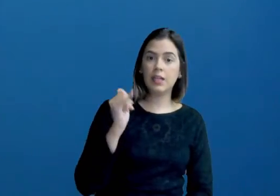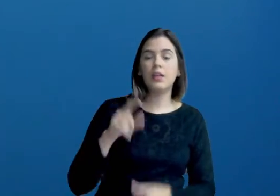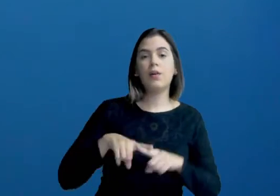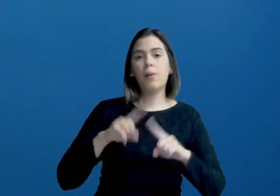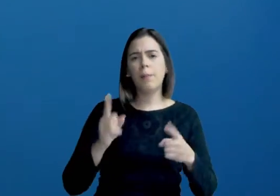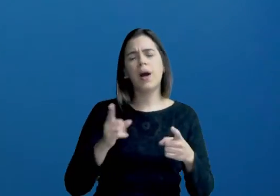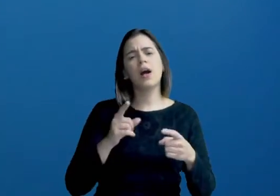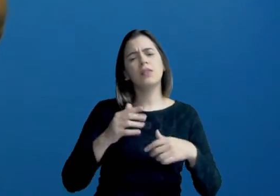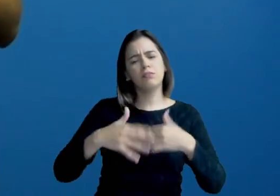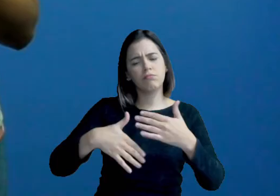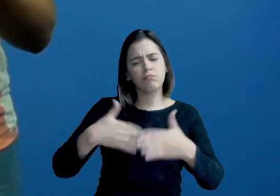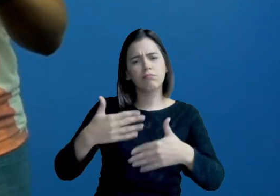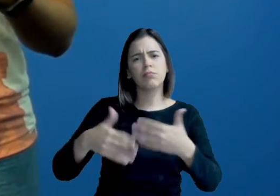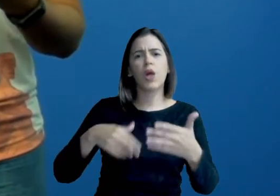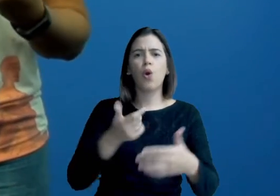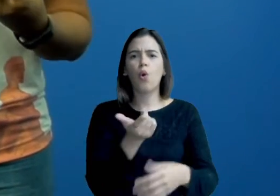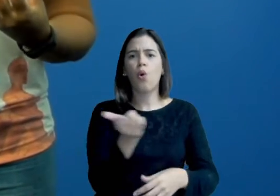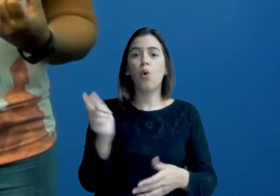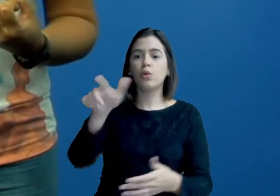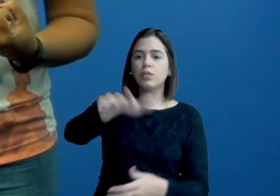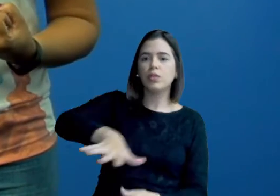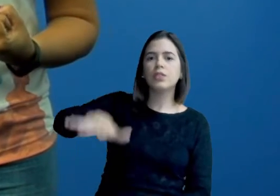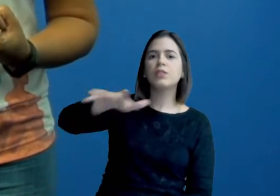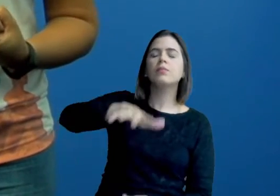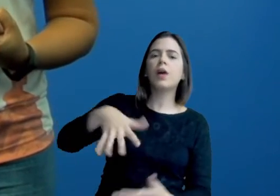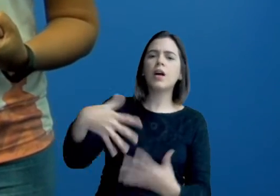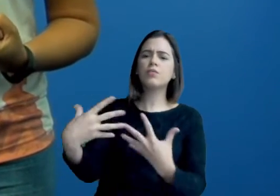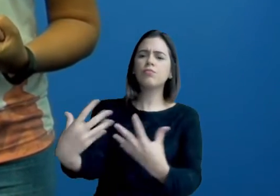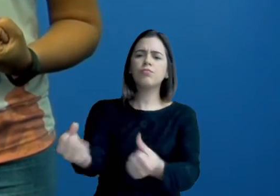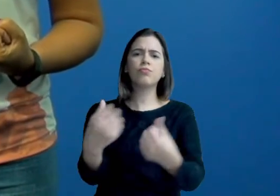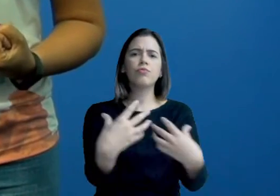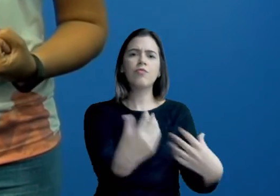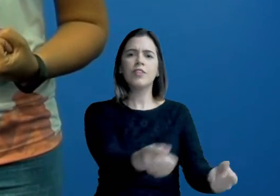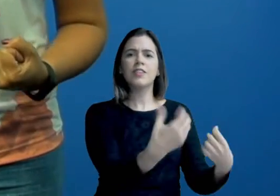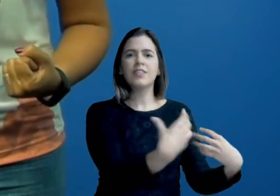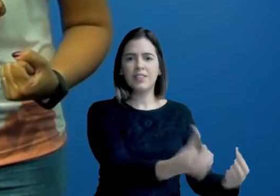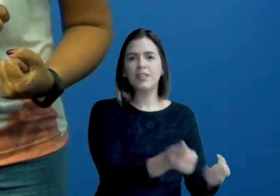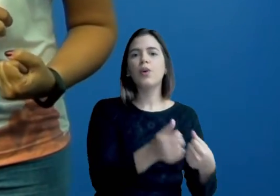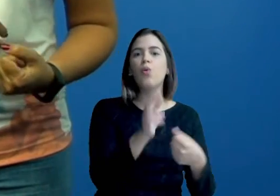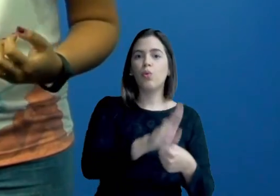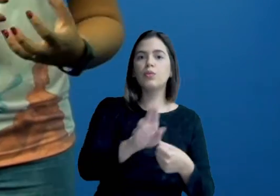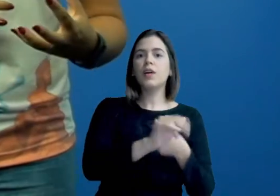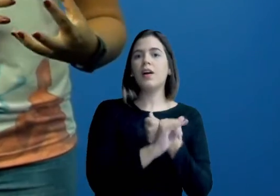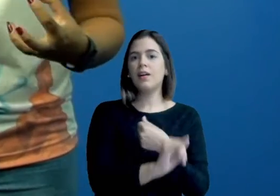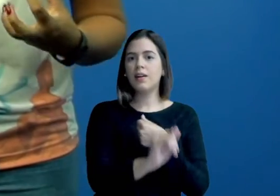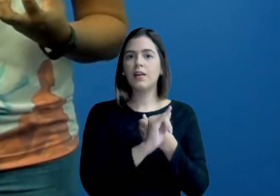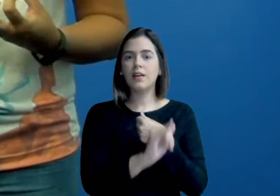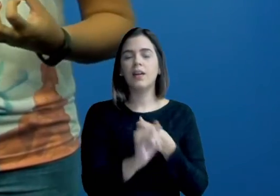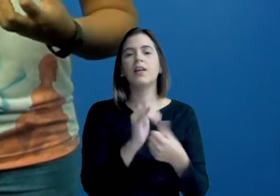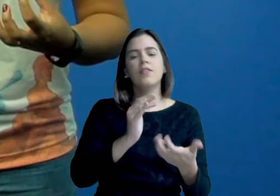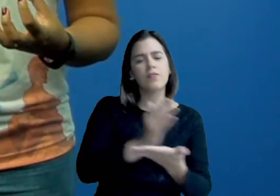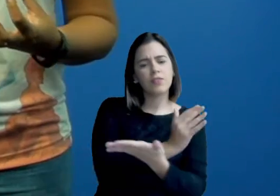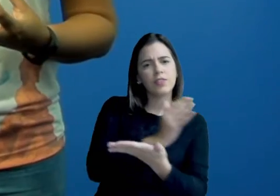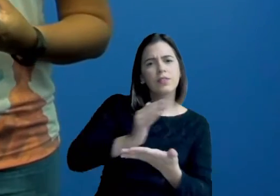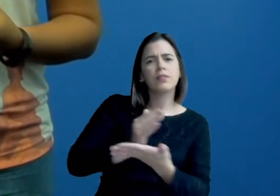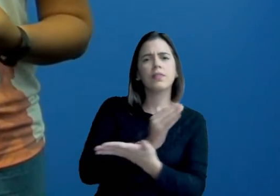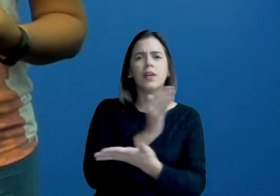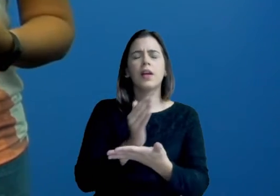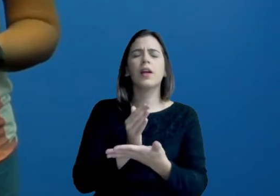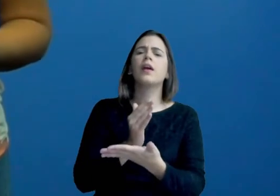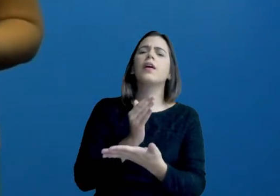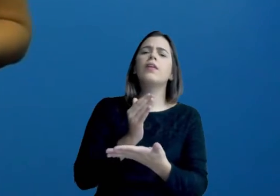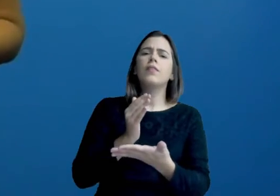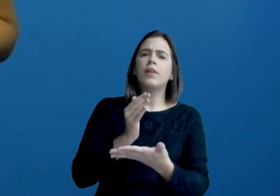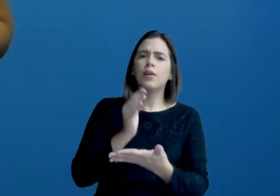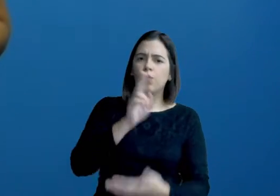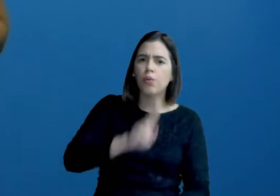tempo, outros espaços começaram a também fazer uso dessa crônica. E aí ela foi sendo dividida de acordo